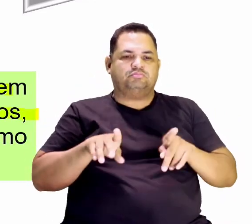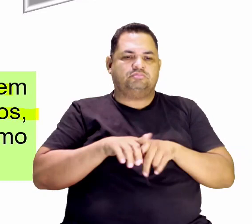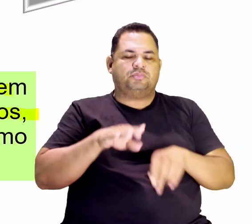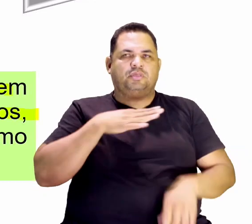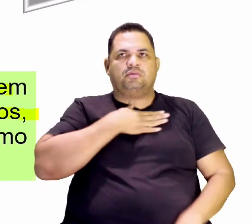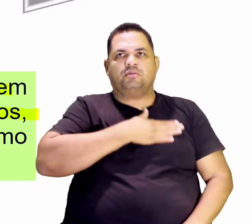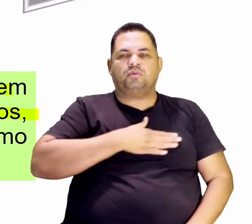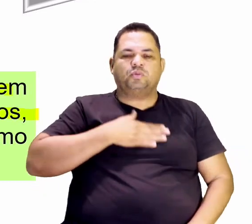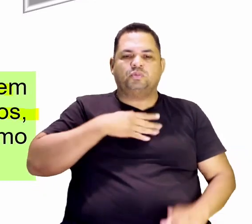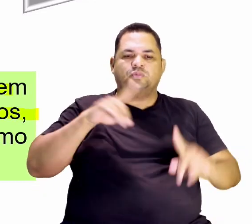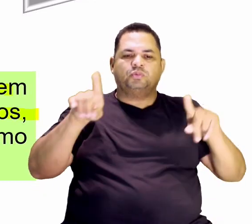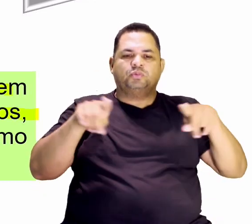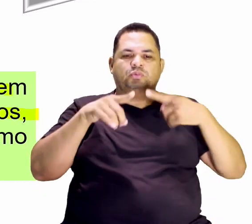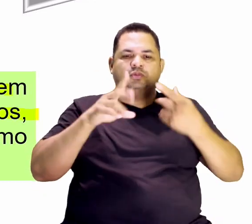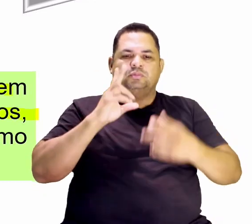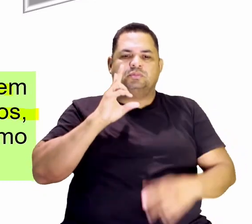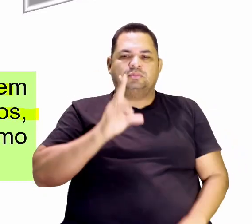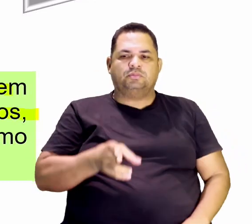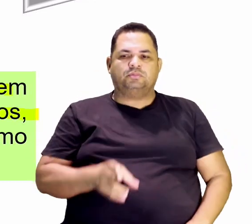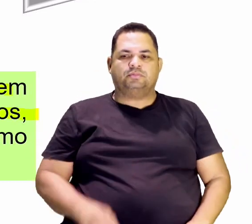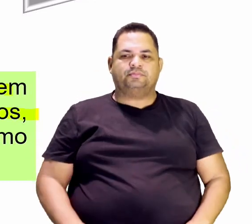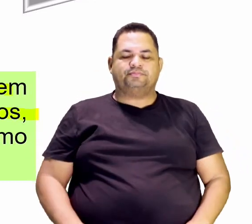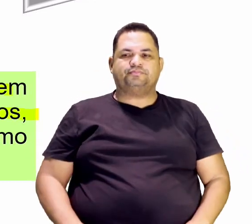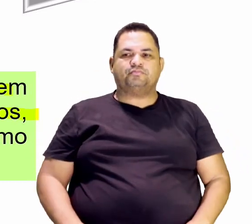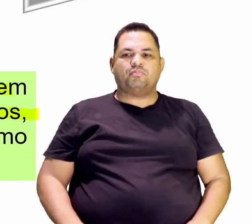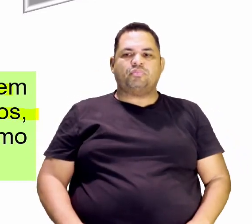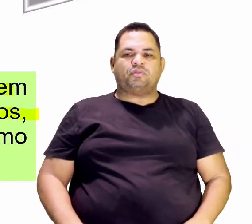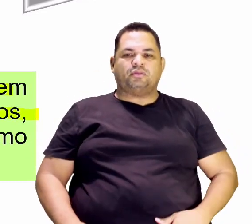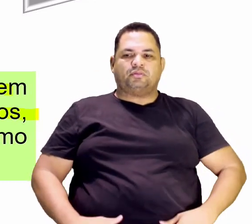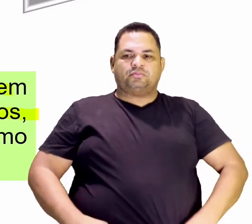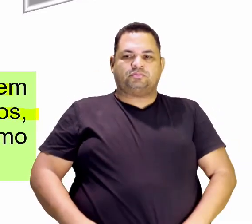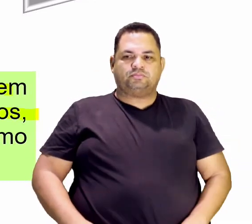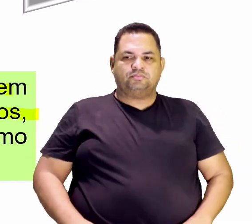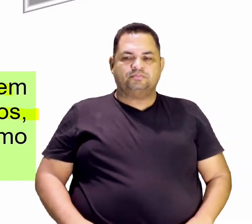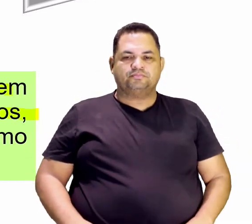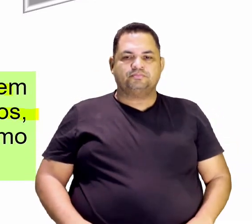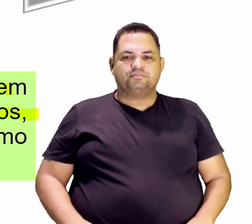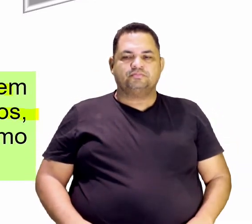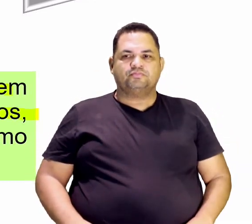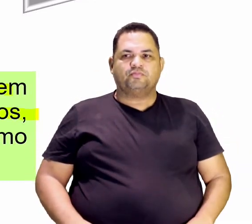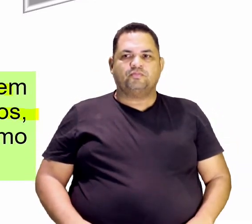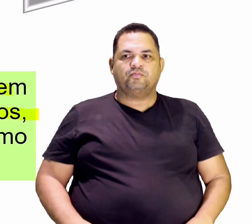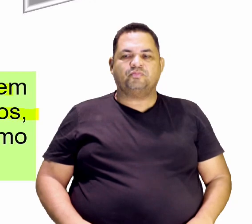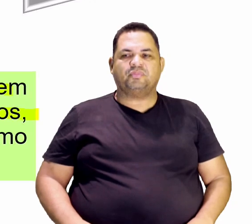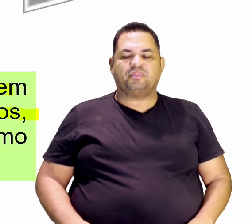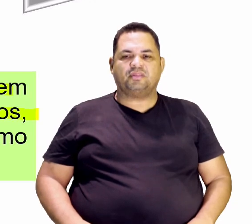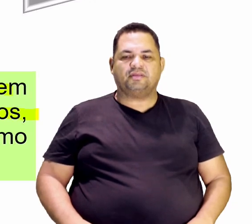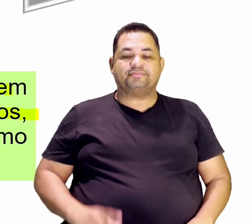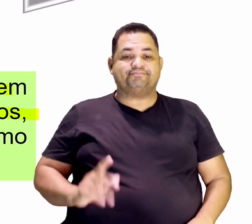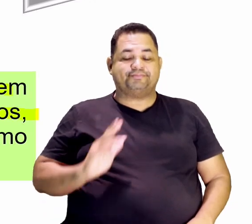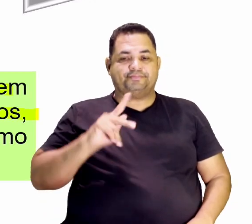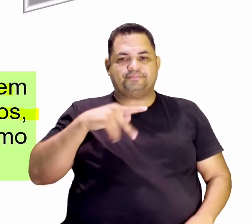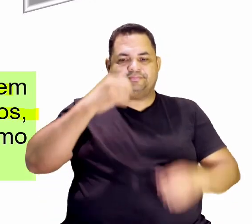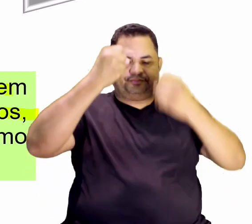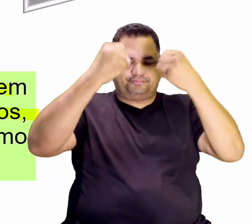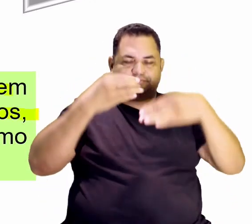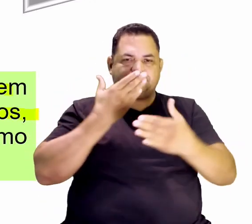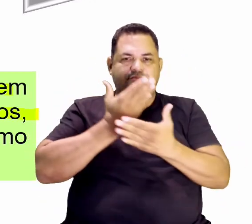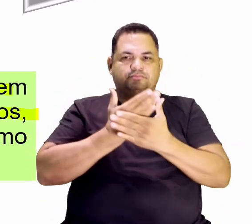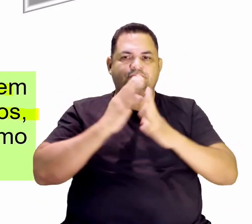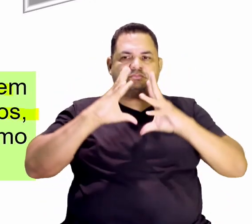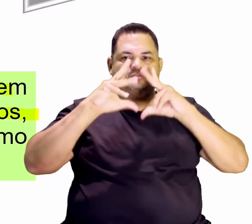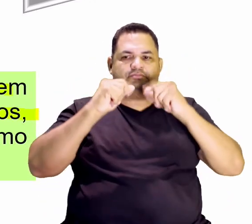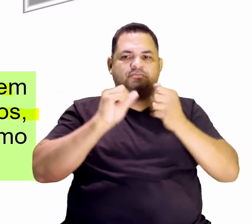gosto musical semelhante. Foi disso que a gente mencionou na aula inteira, certo? E aí nós vimos